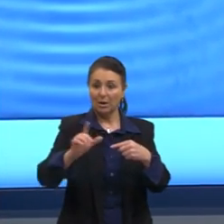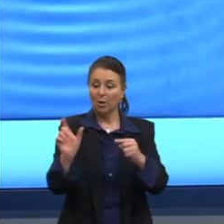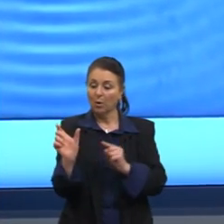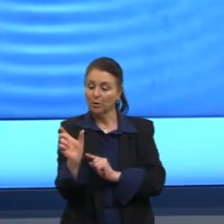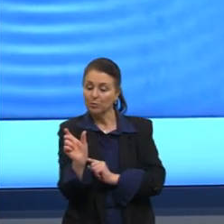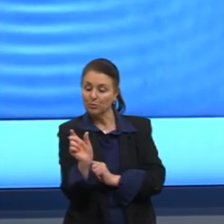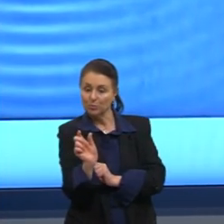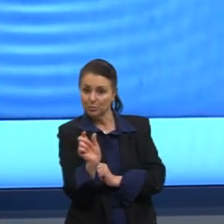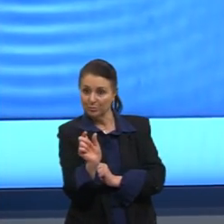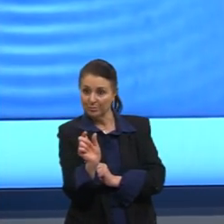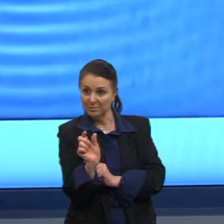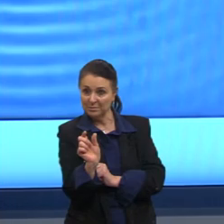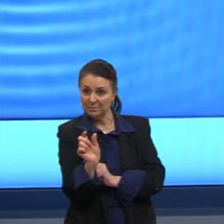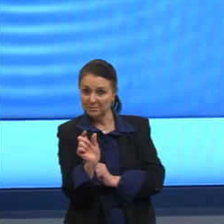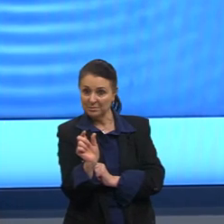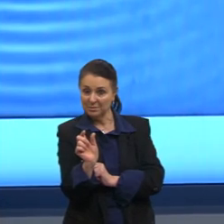menor.